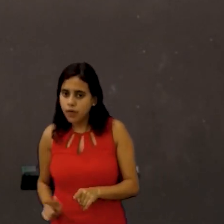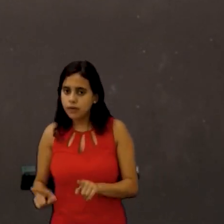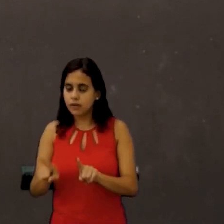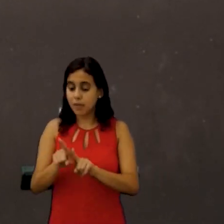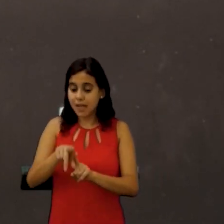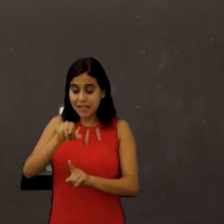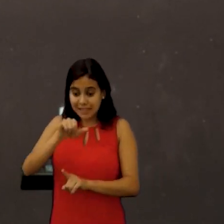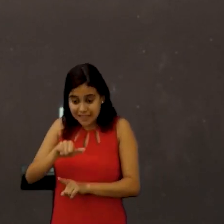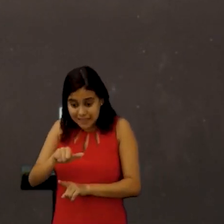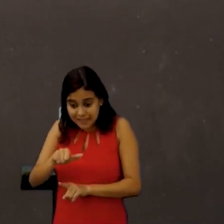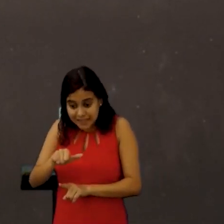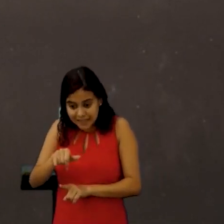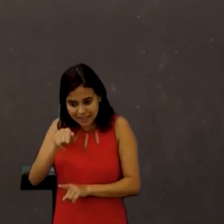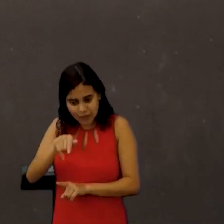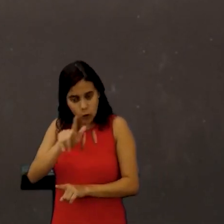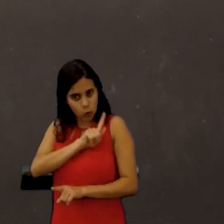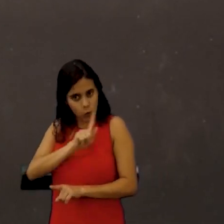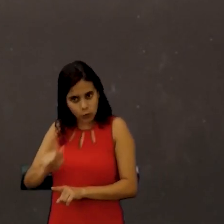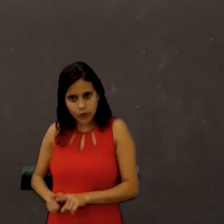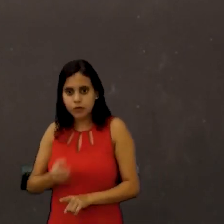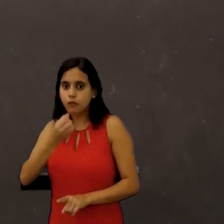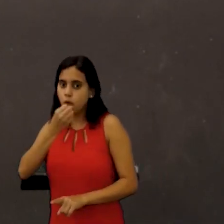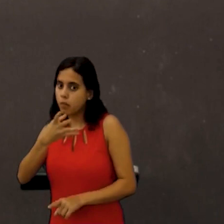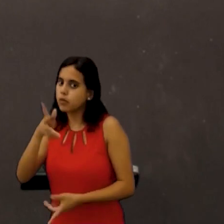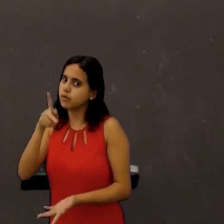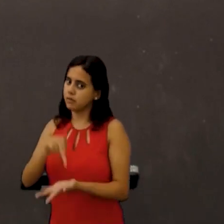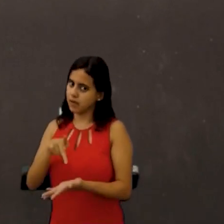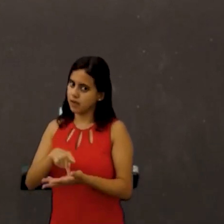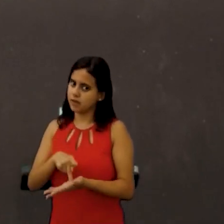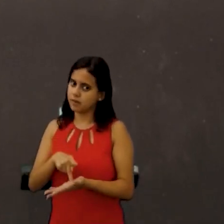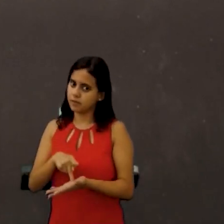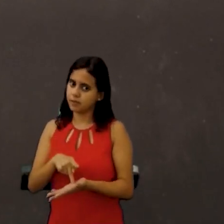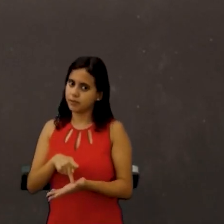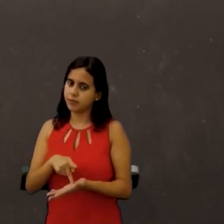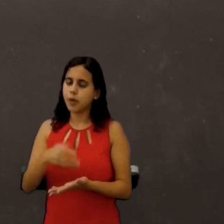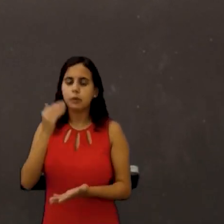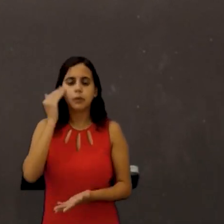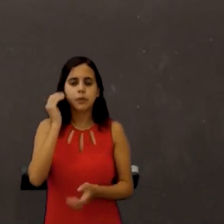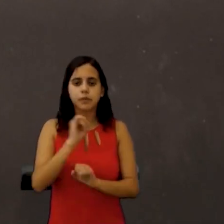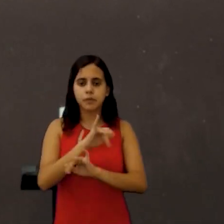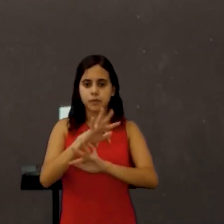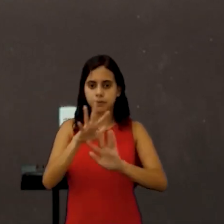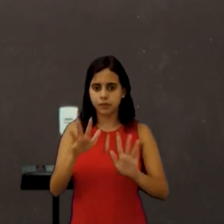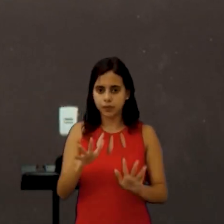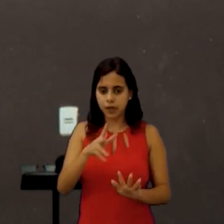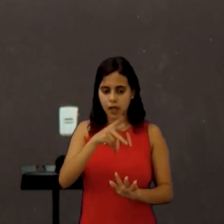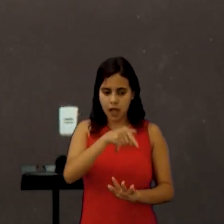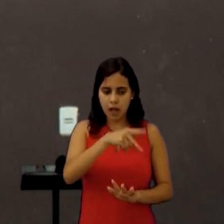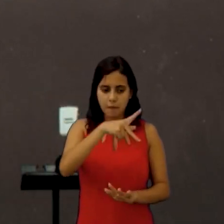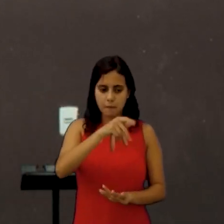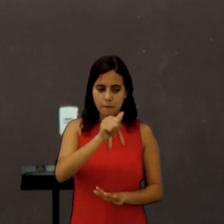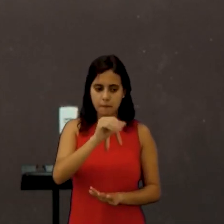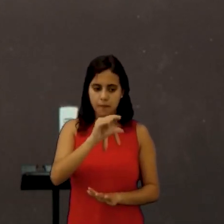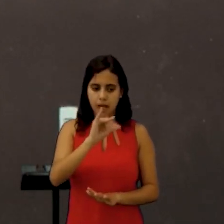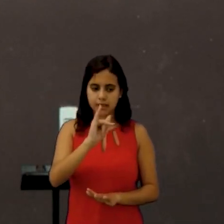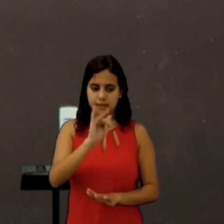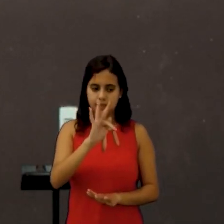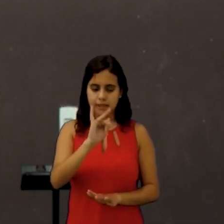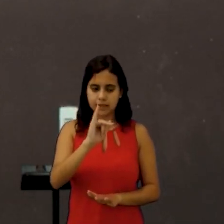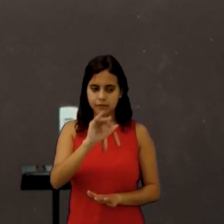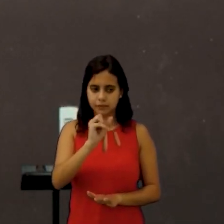corretos, eles refreiam o mal. Então entenda uma coisa, O pacifista é uma